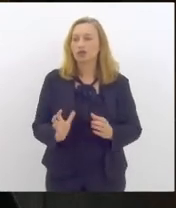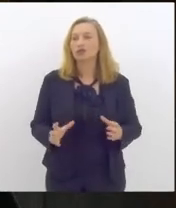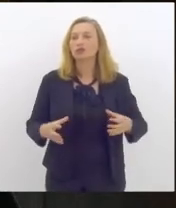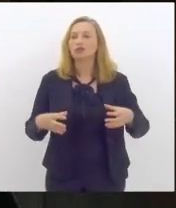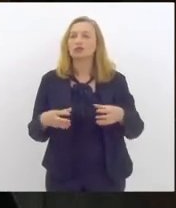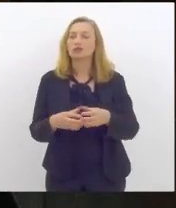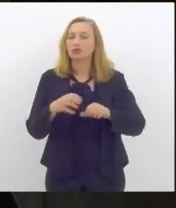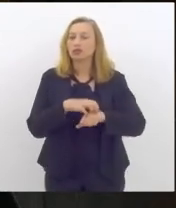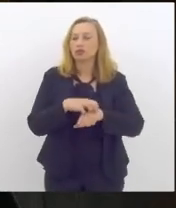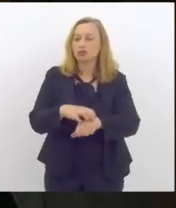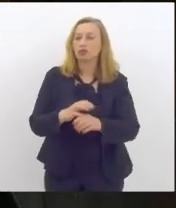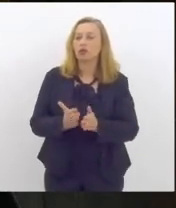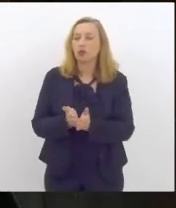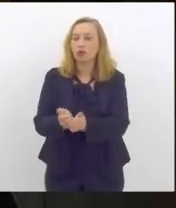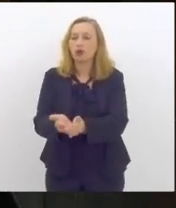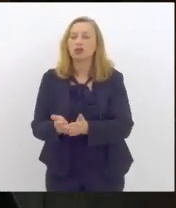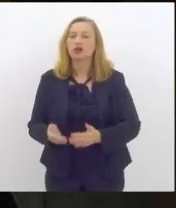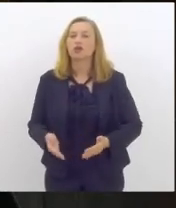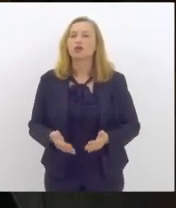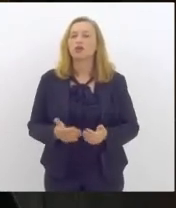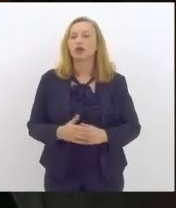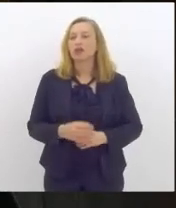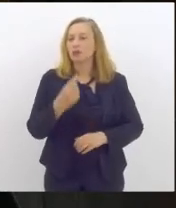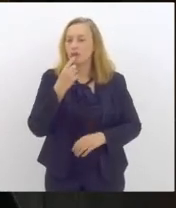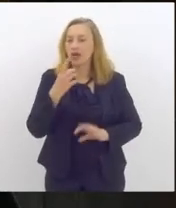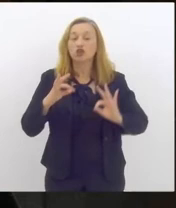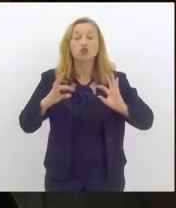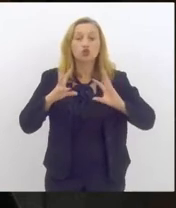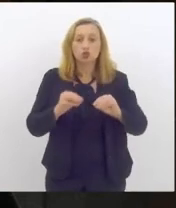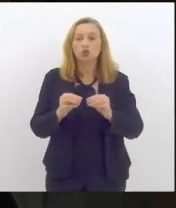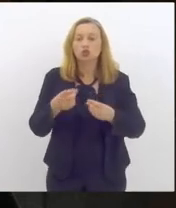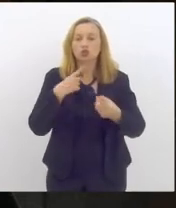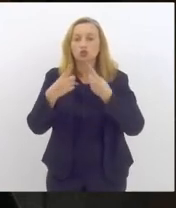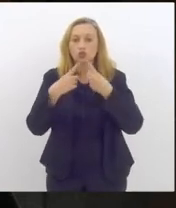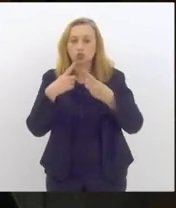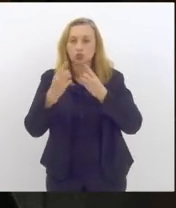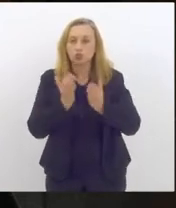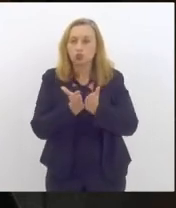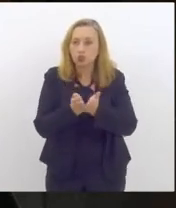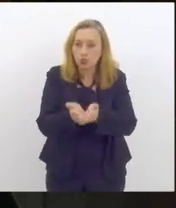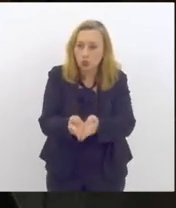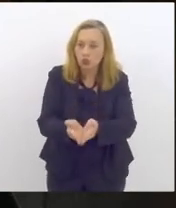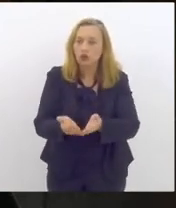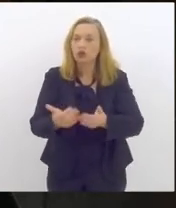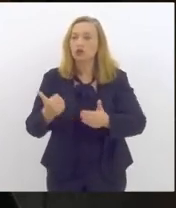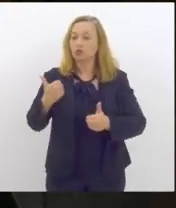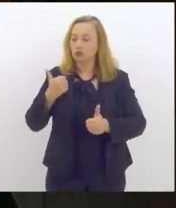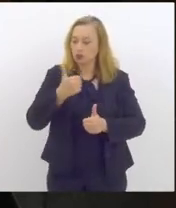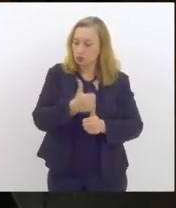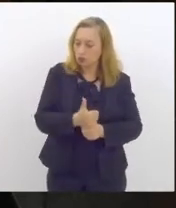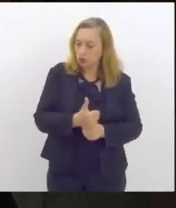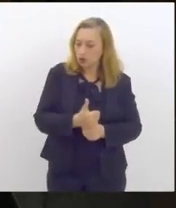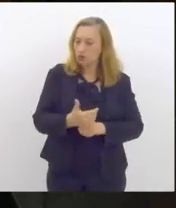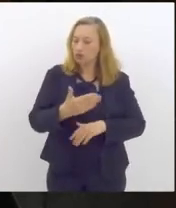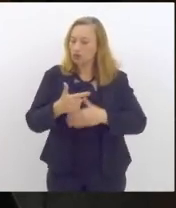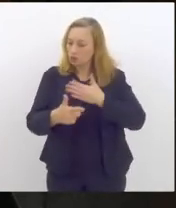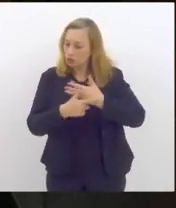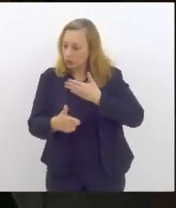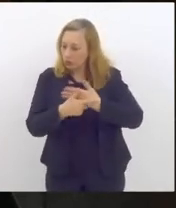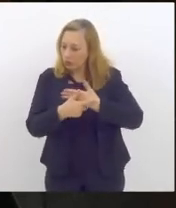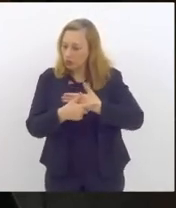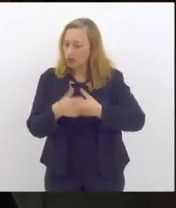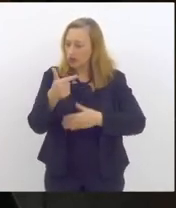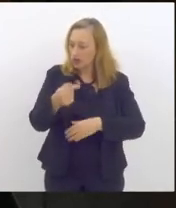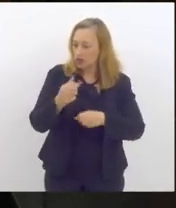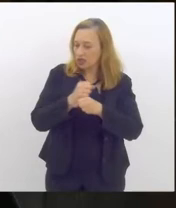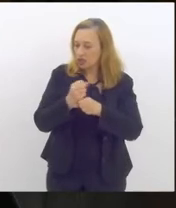transporte aquaviário tem acompanhado muito de perto todo debate das barcas desde que assumi esse mandato a sete anos e